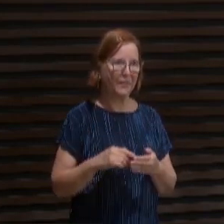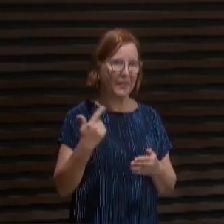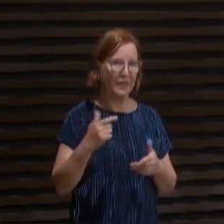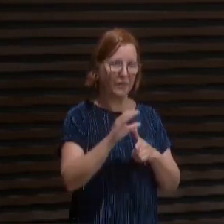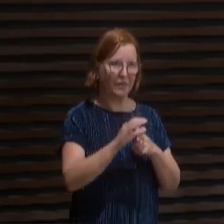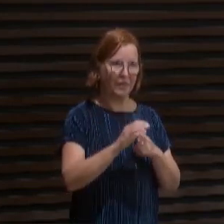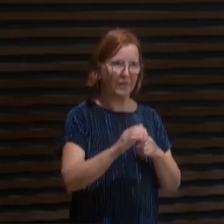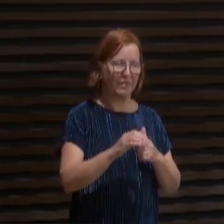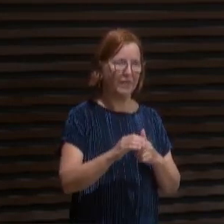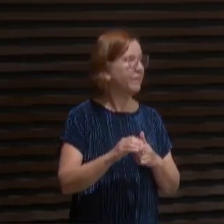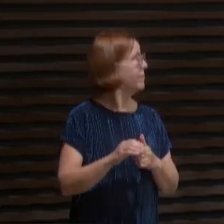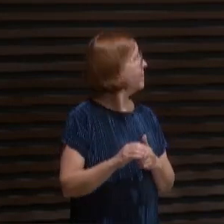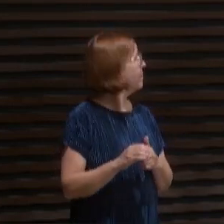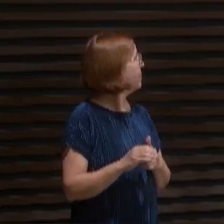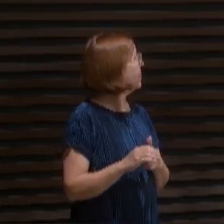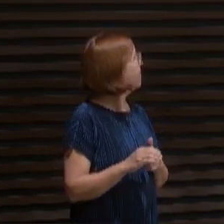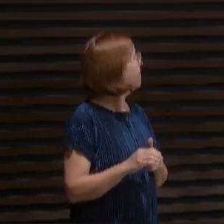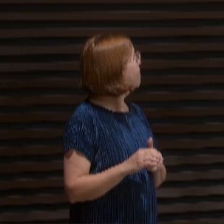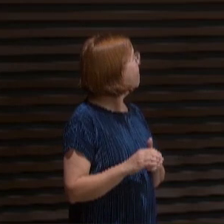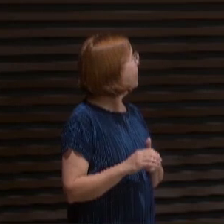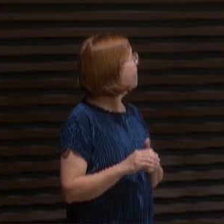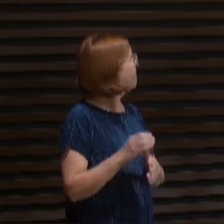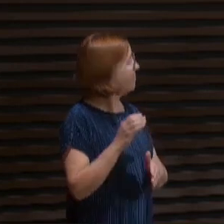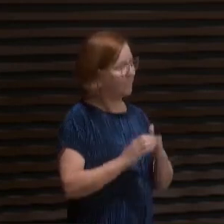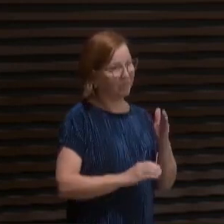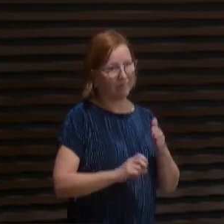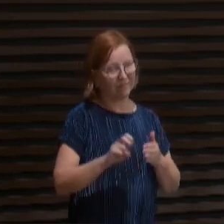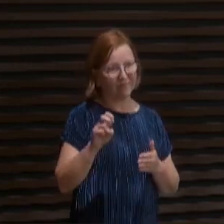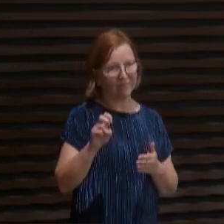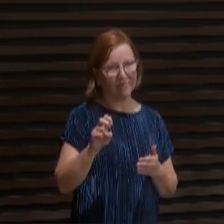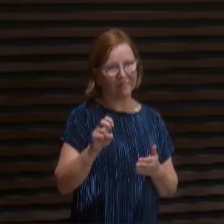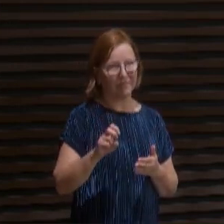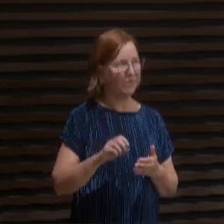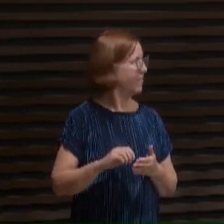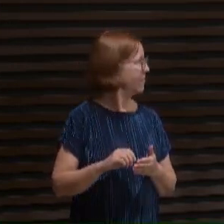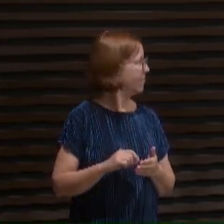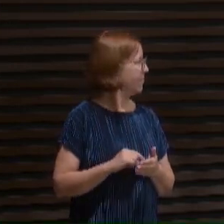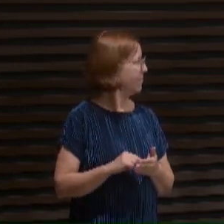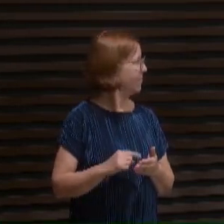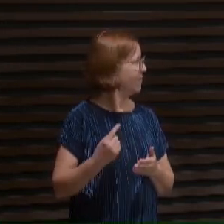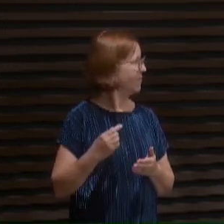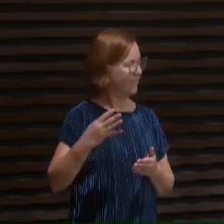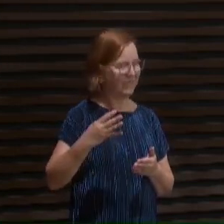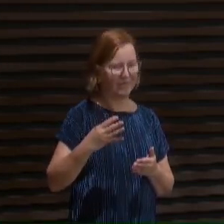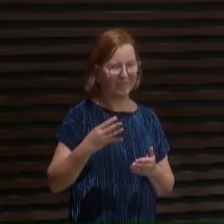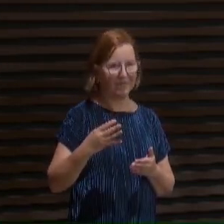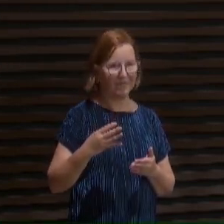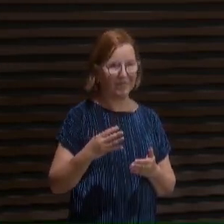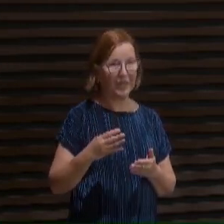Coríntios. Então puseram um negócio novo aqui, eu estou me atrapalhando entre um e outro, já errei algumas vezes o